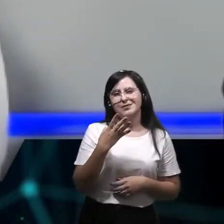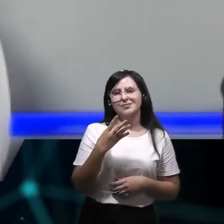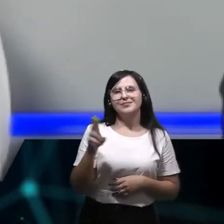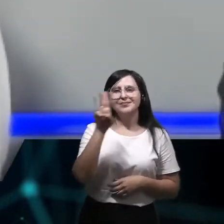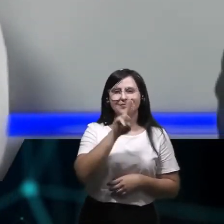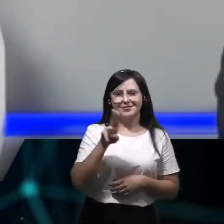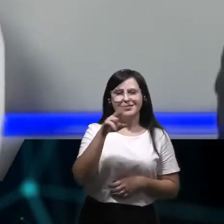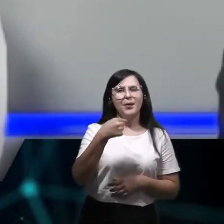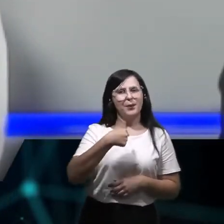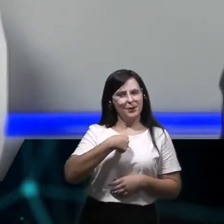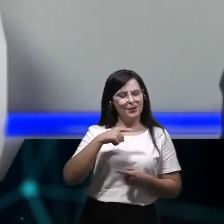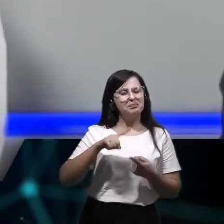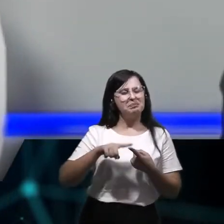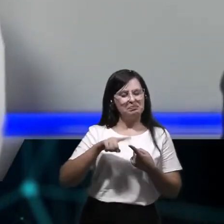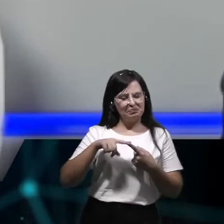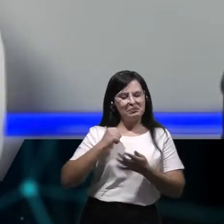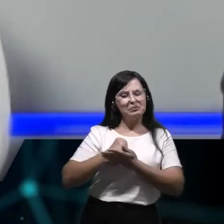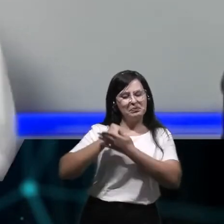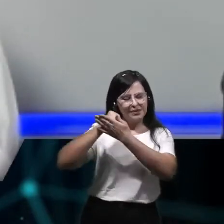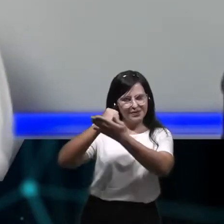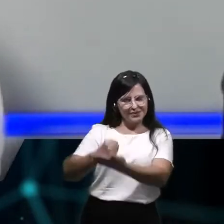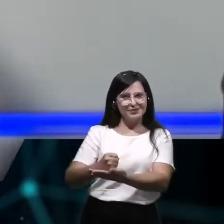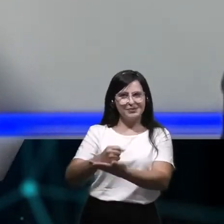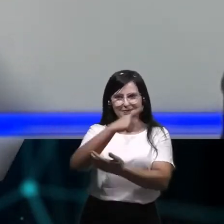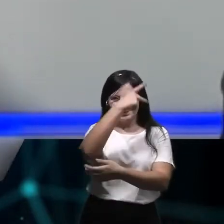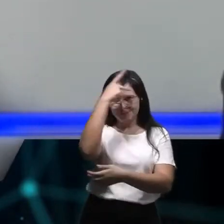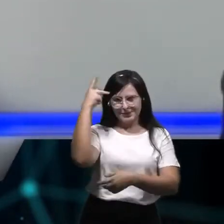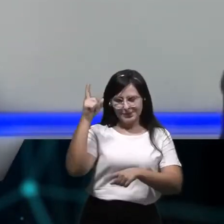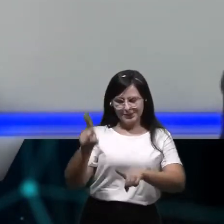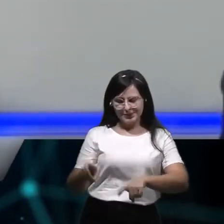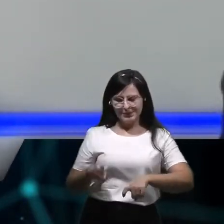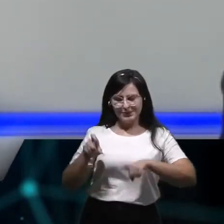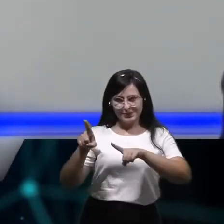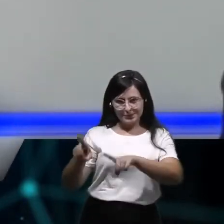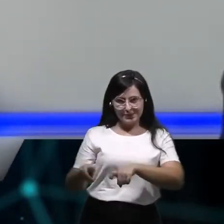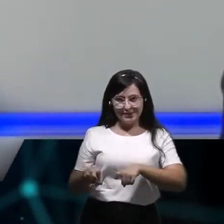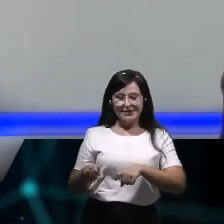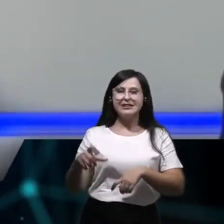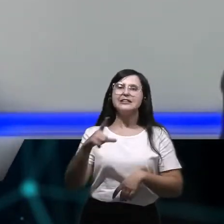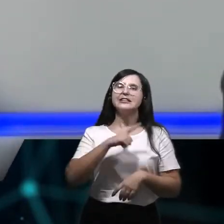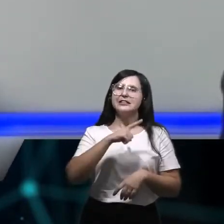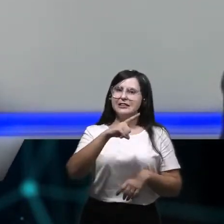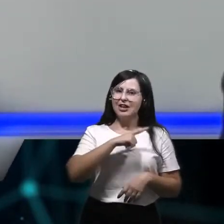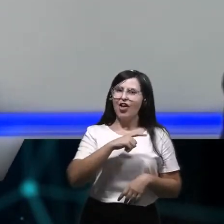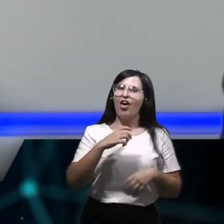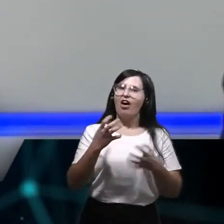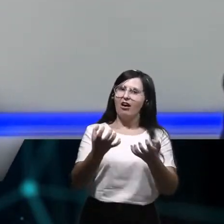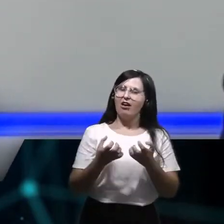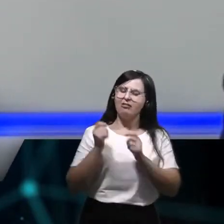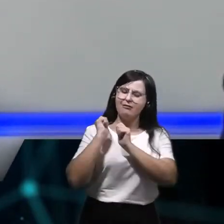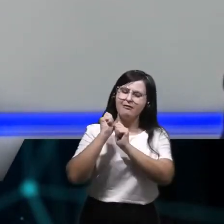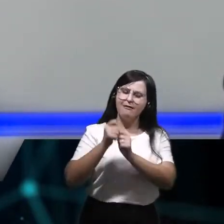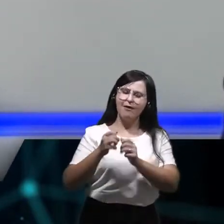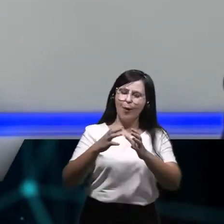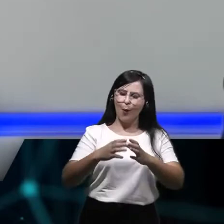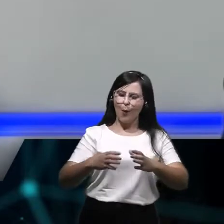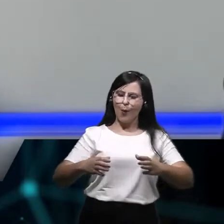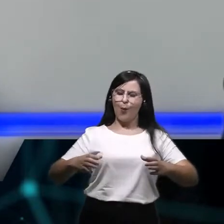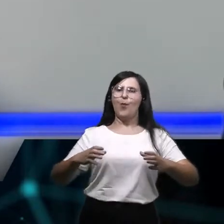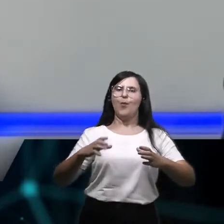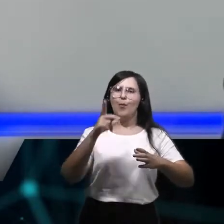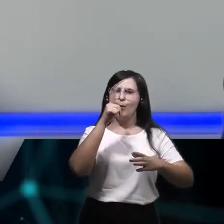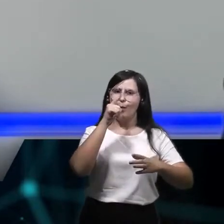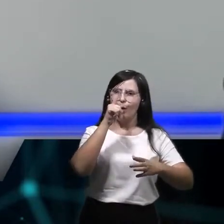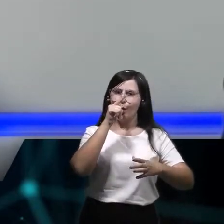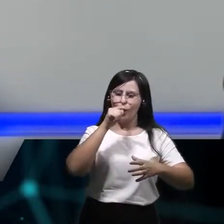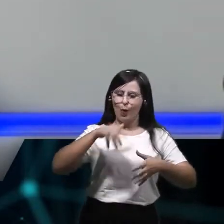eu venho fazendo minha parte. Eu projetos também de barragem, tudo já está tudo monitorado, tudo feito estudo, né? Para nossos